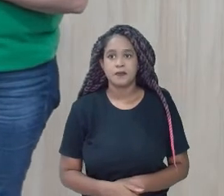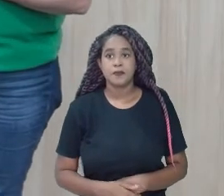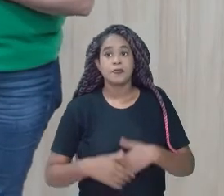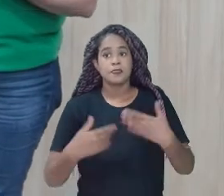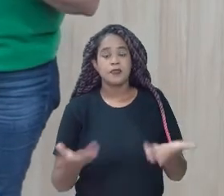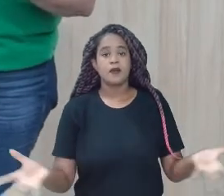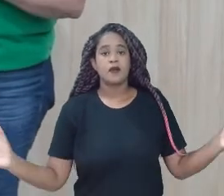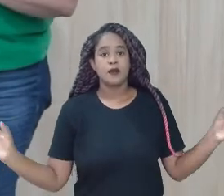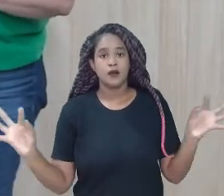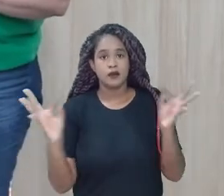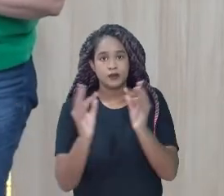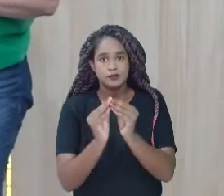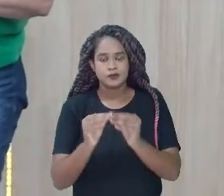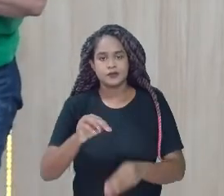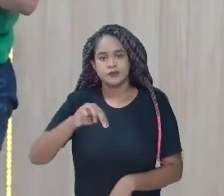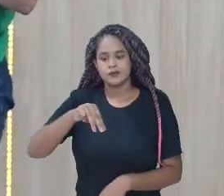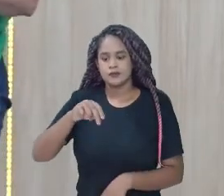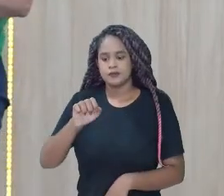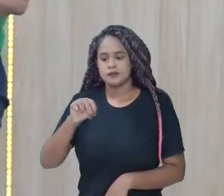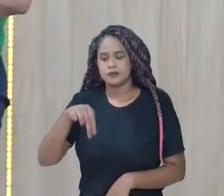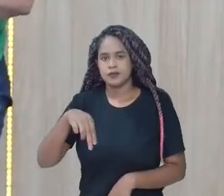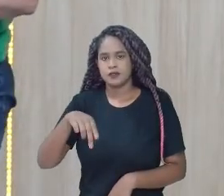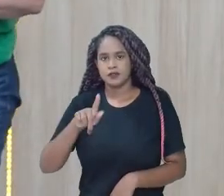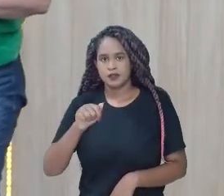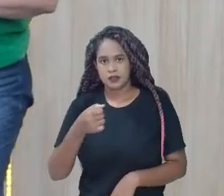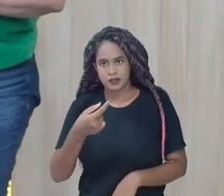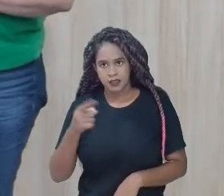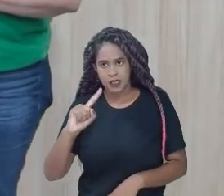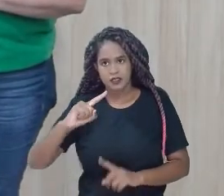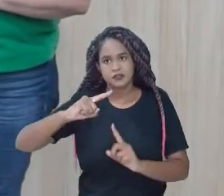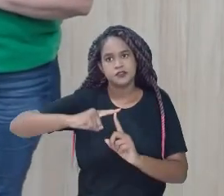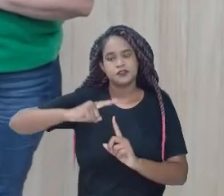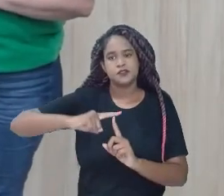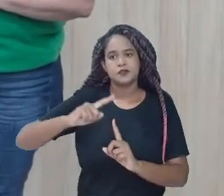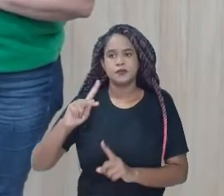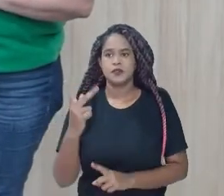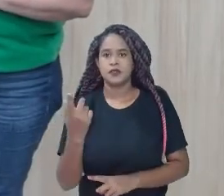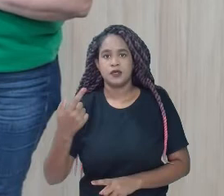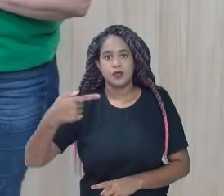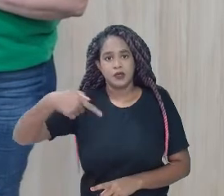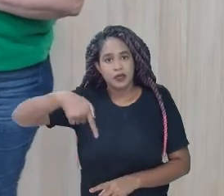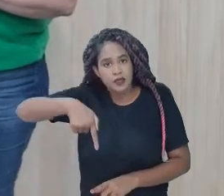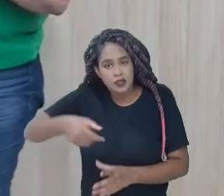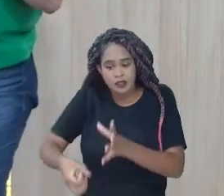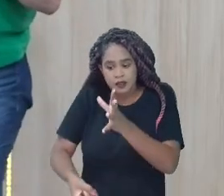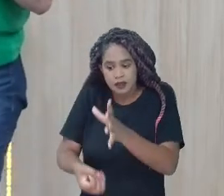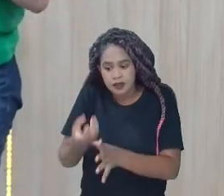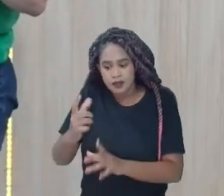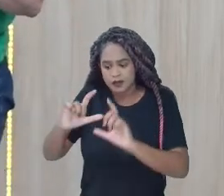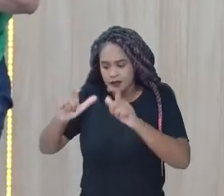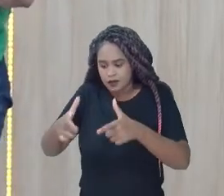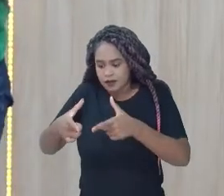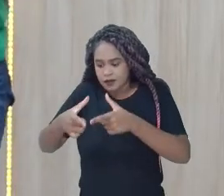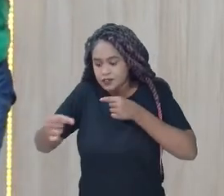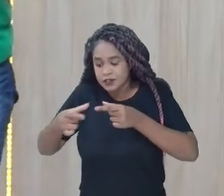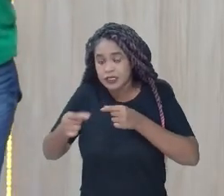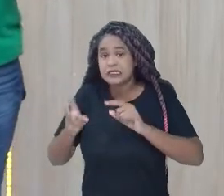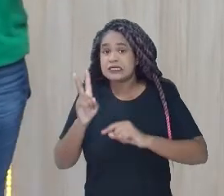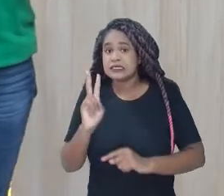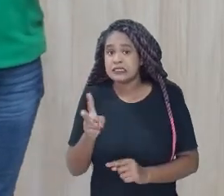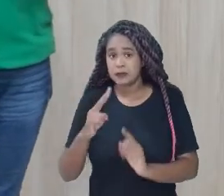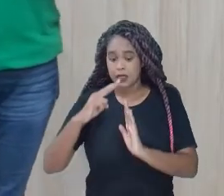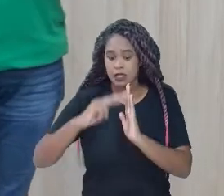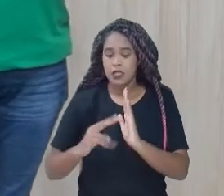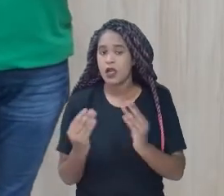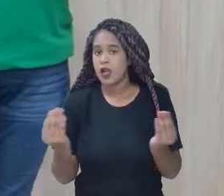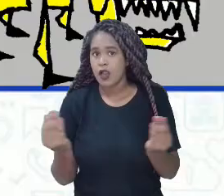Resumo, não é? Mangá, não é? Tipos de HQ, criado no Japão. A leitura sempre acontece da direita para a